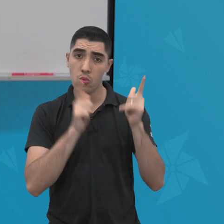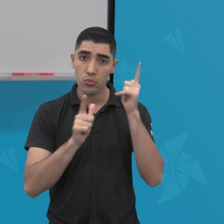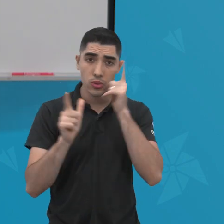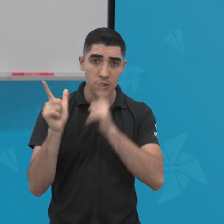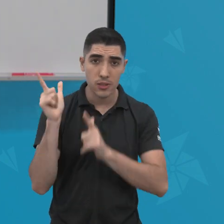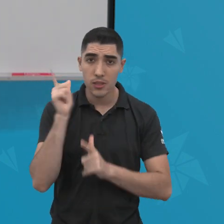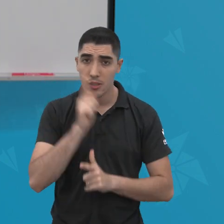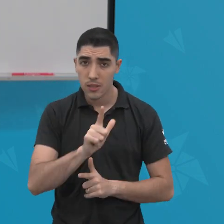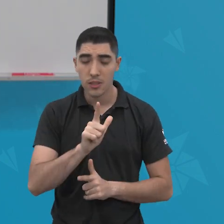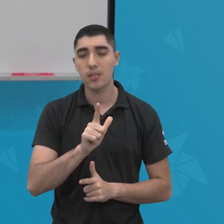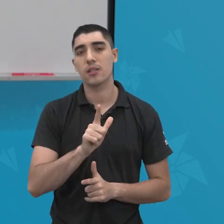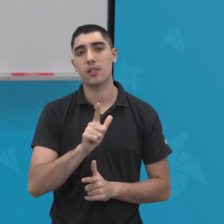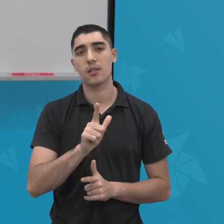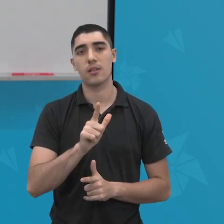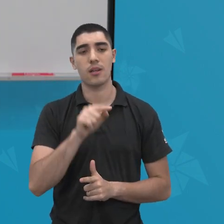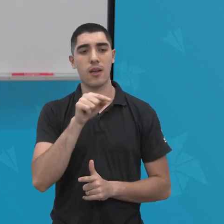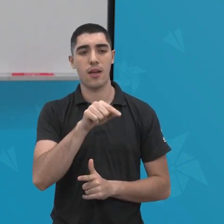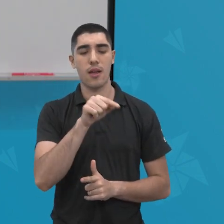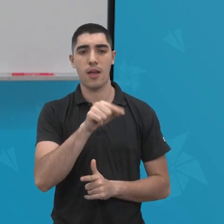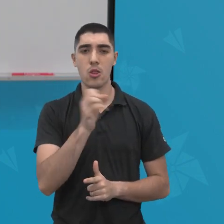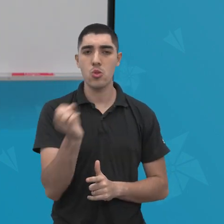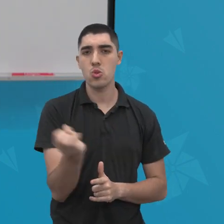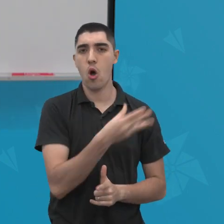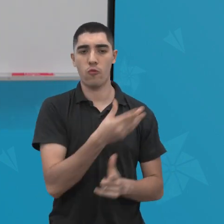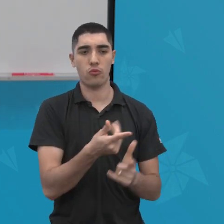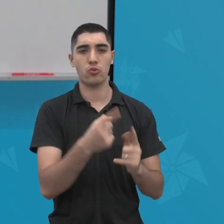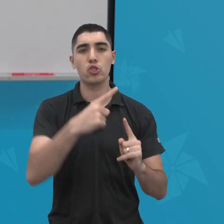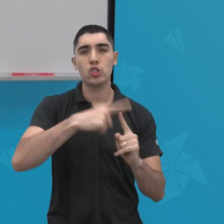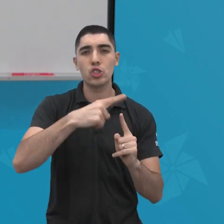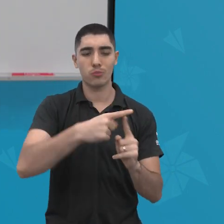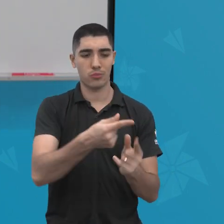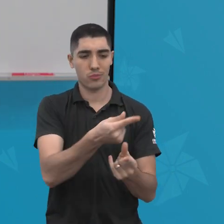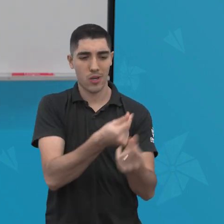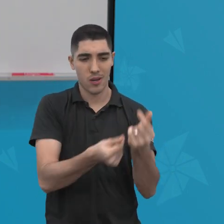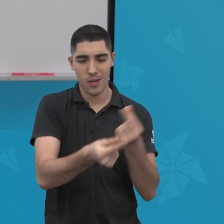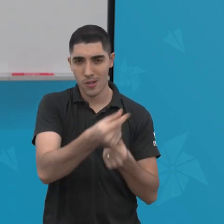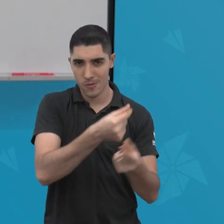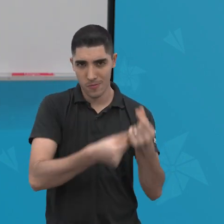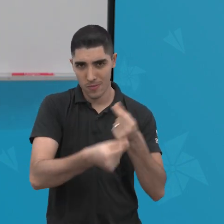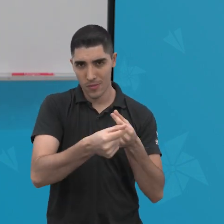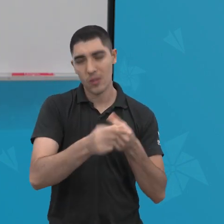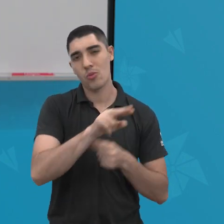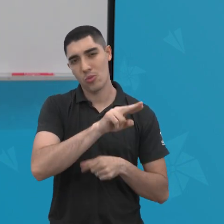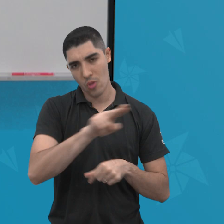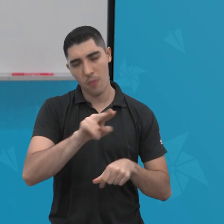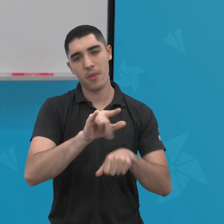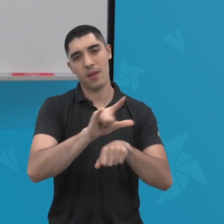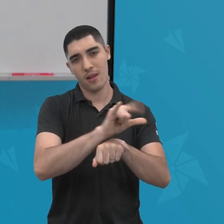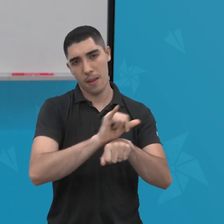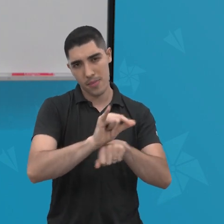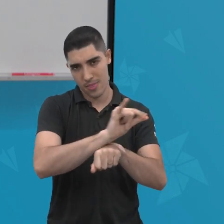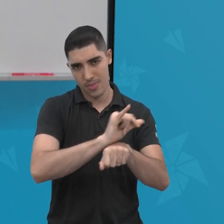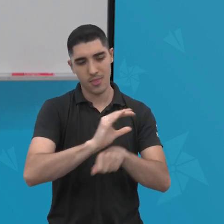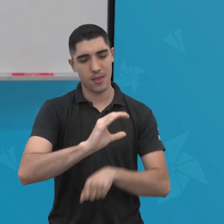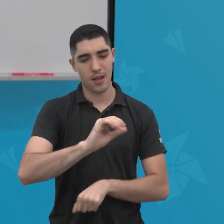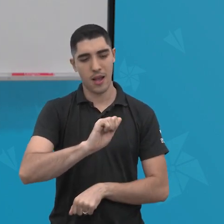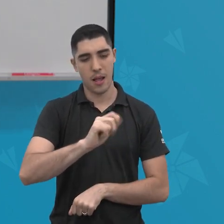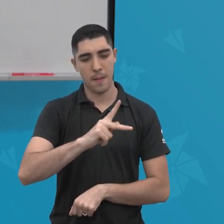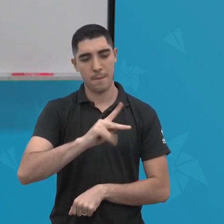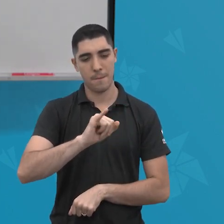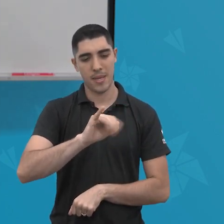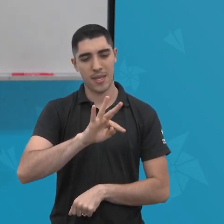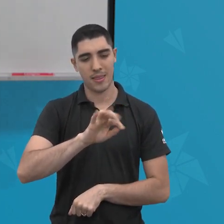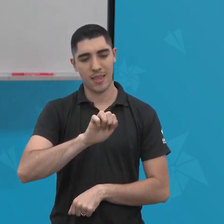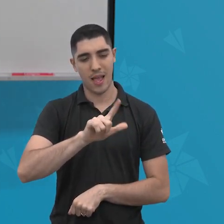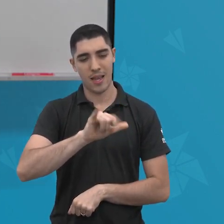formação dessa moderna ordem econômica que nós chamamos capitalismo e que